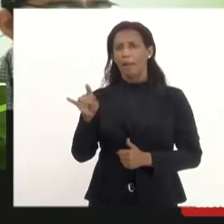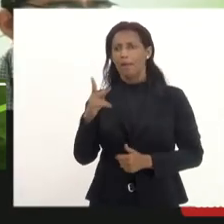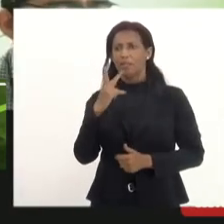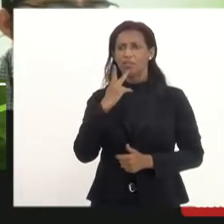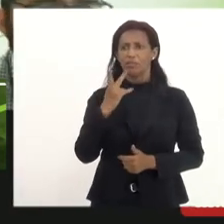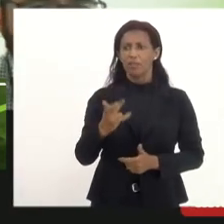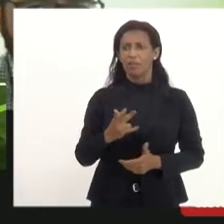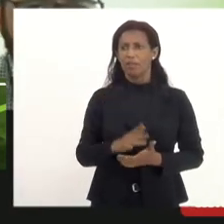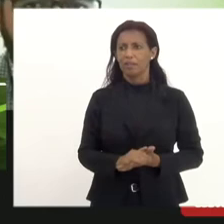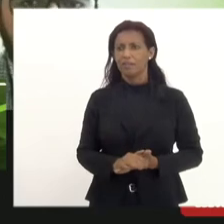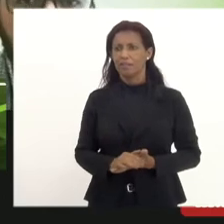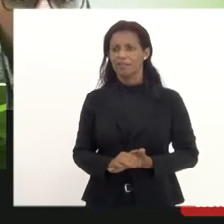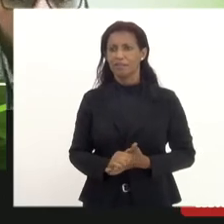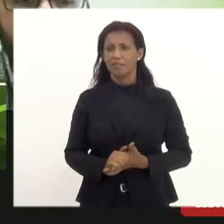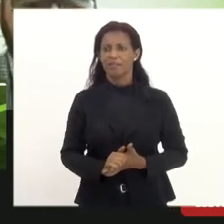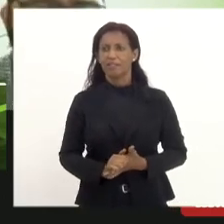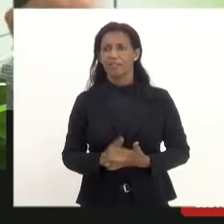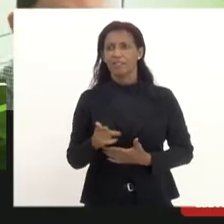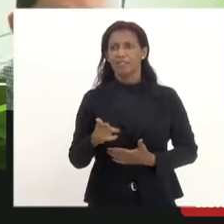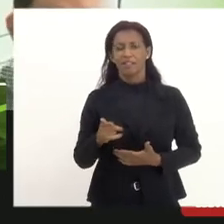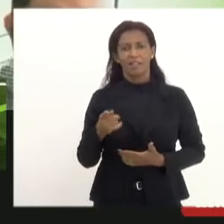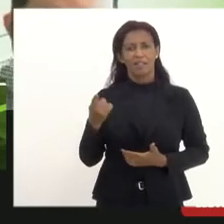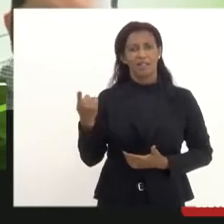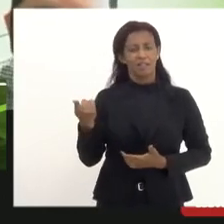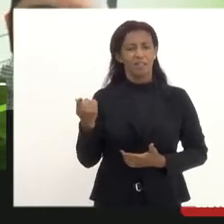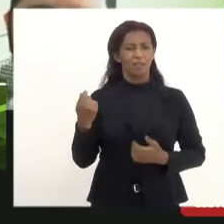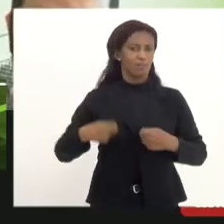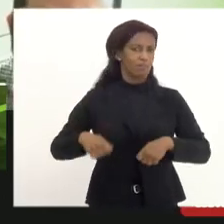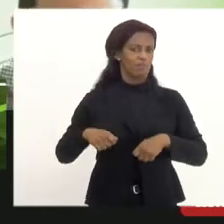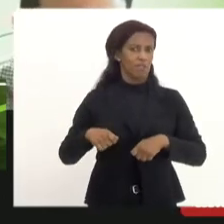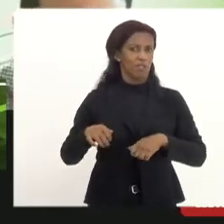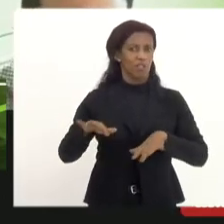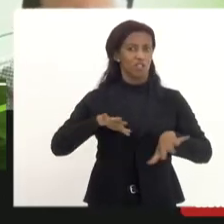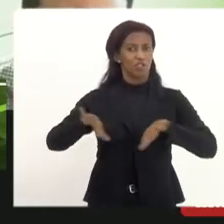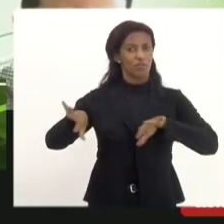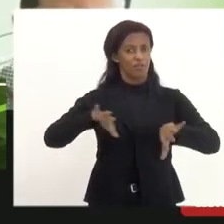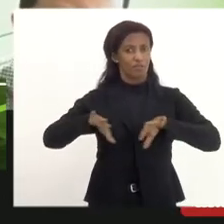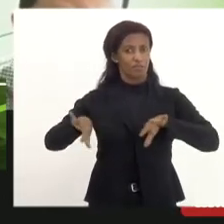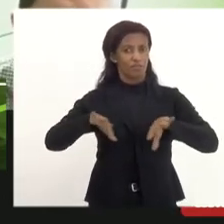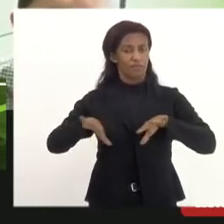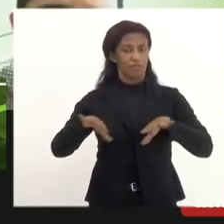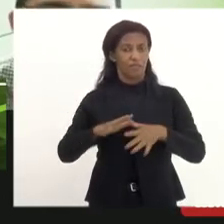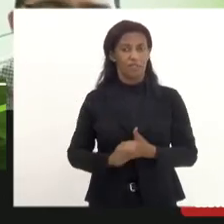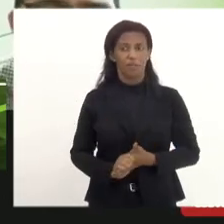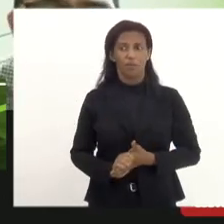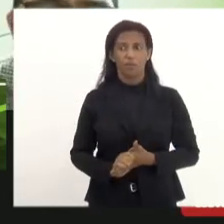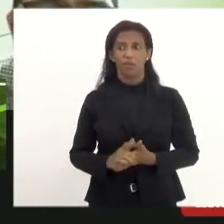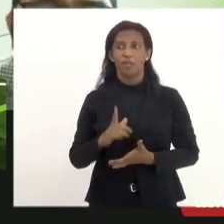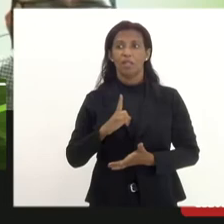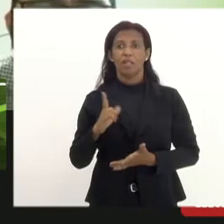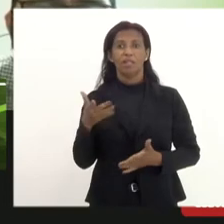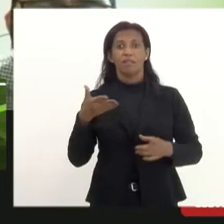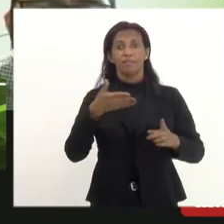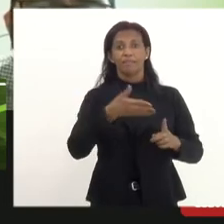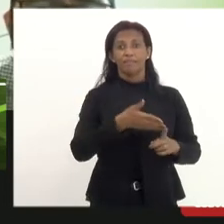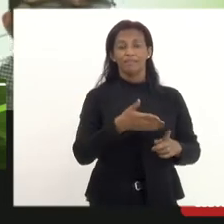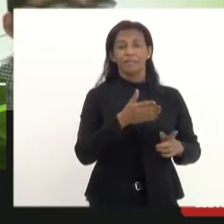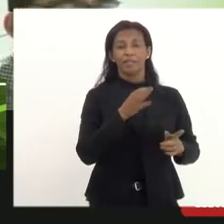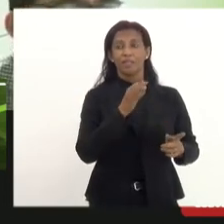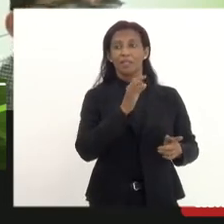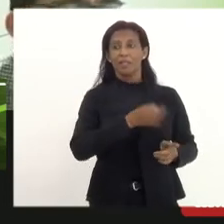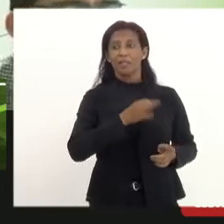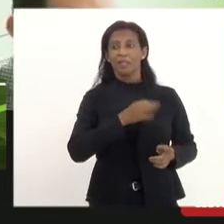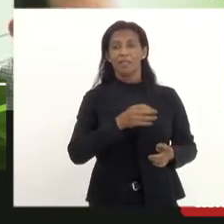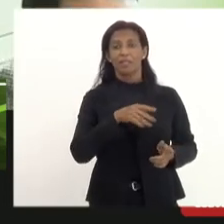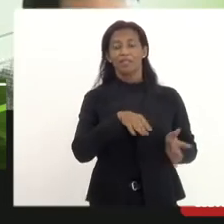sempre procurar ter uma previsão de emprego atual e futuro, e a Triunfo exatamente onde é que é, se